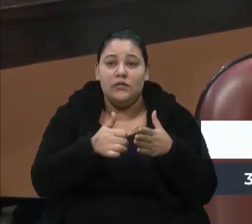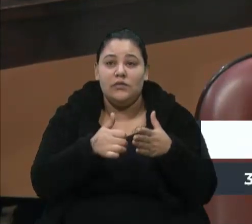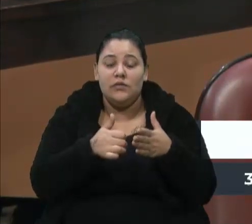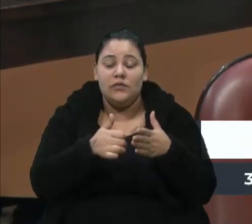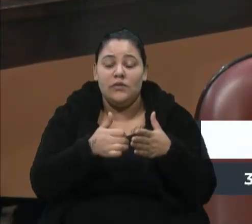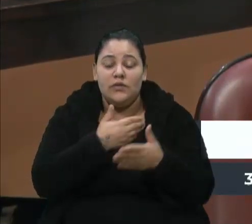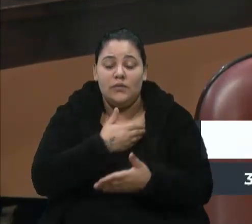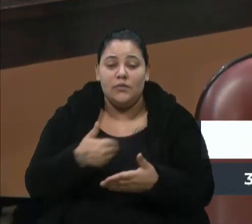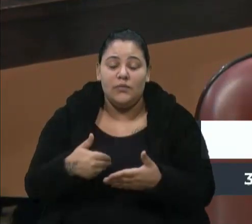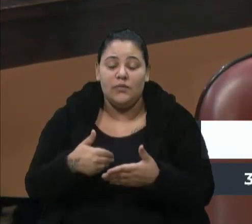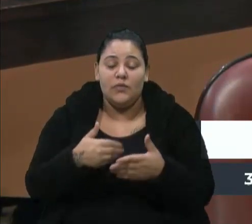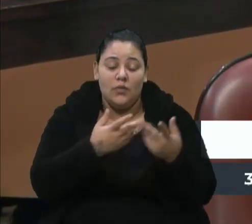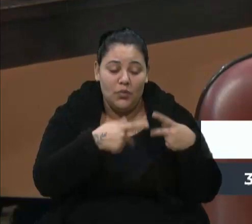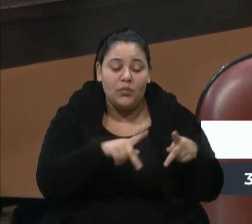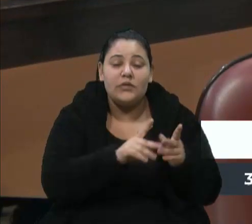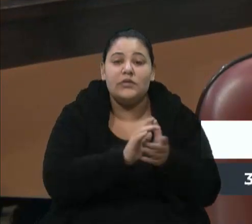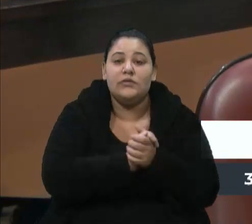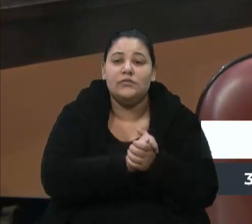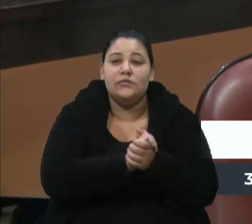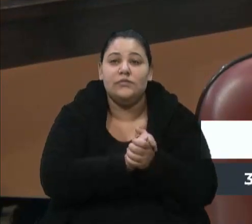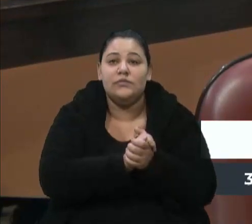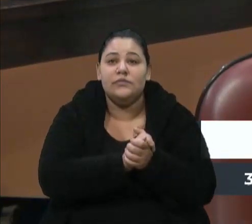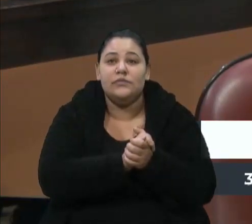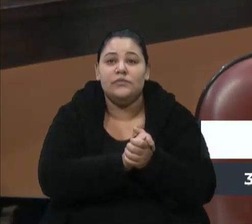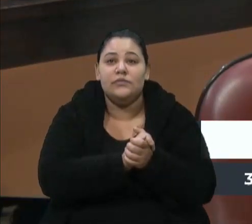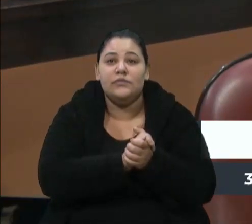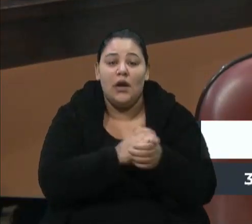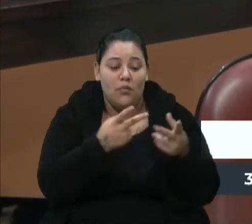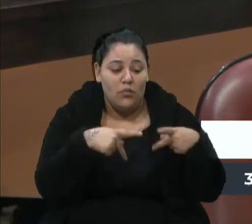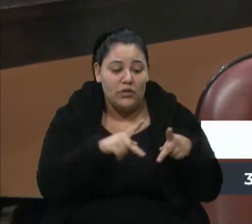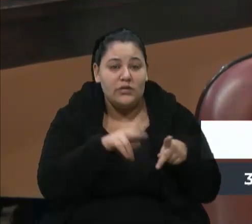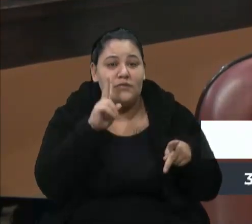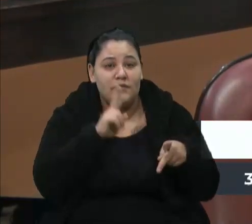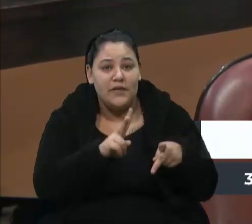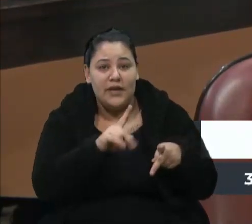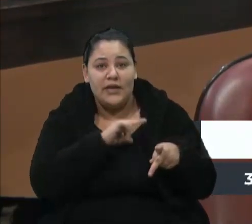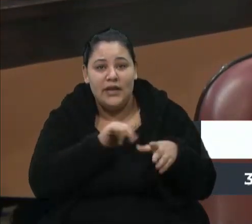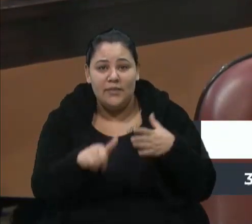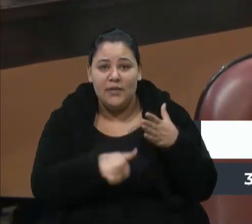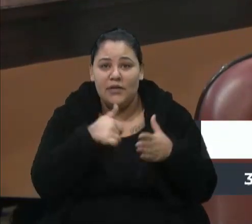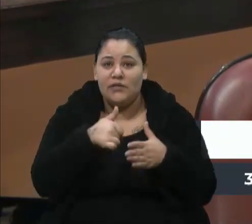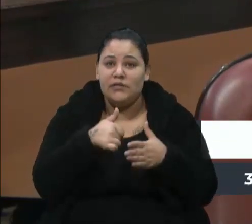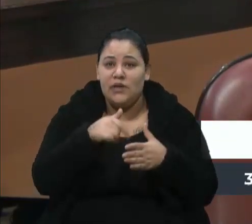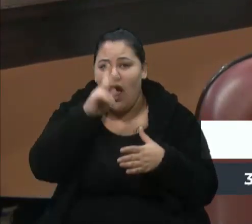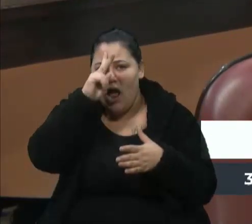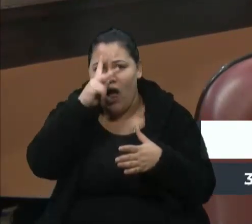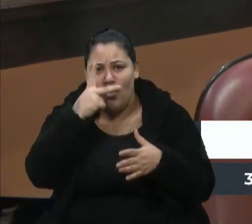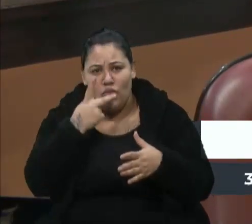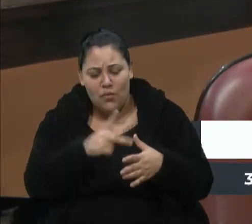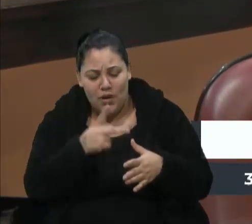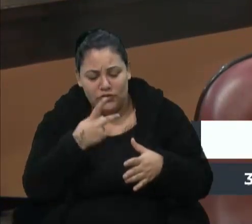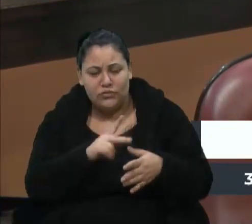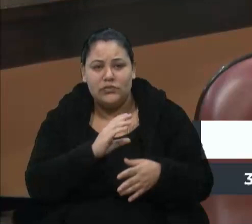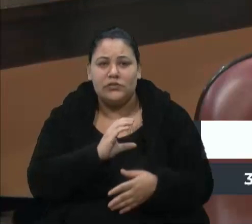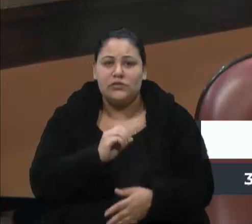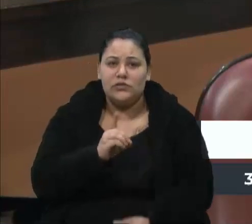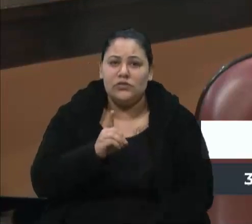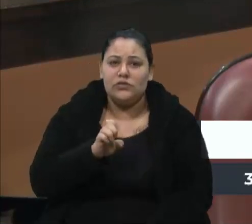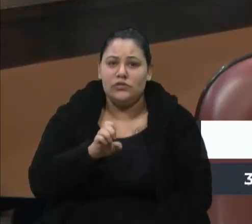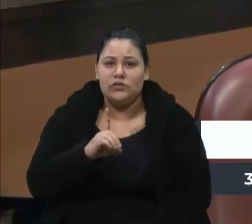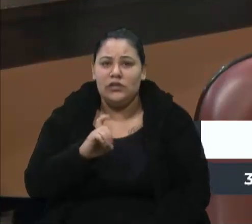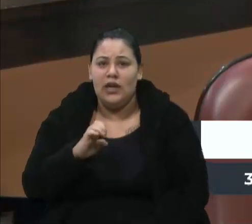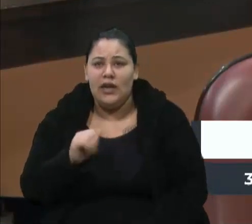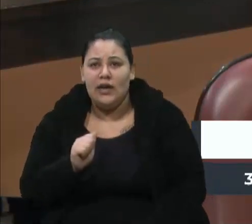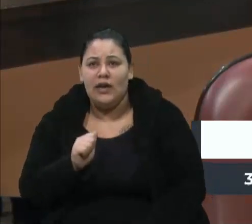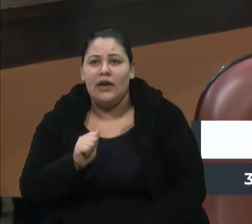a população quer. Se a população ver que as melhorias virão, automaticamente a Codeca agora pegou uns